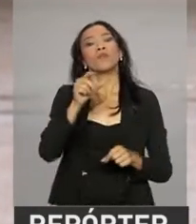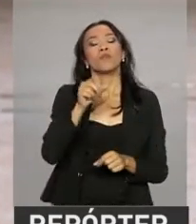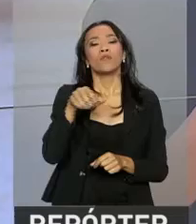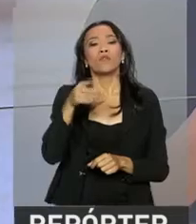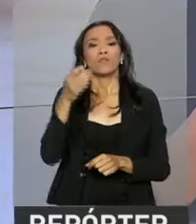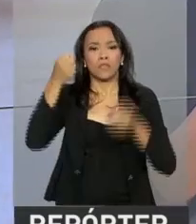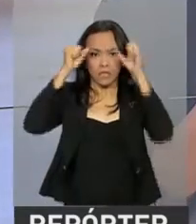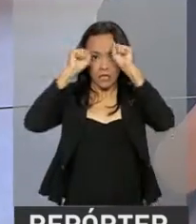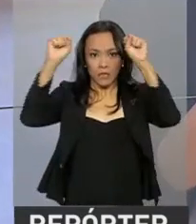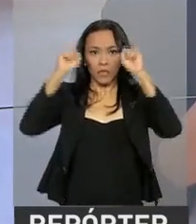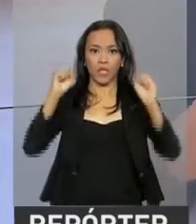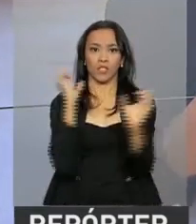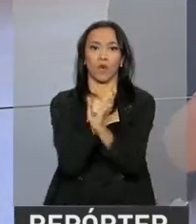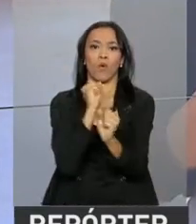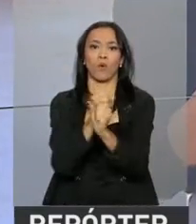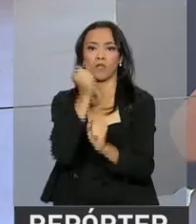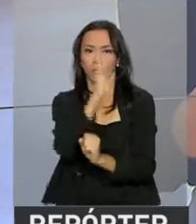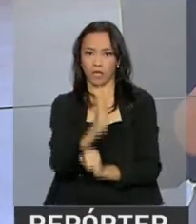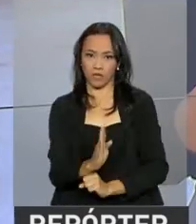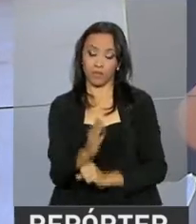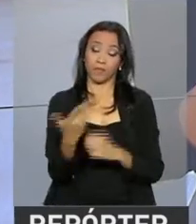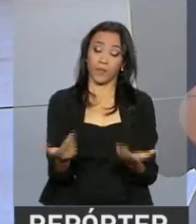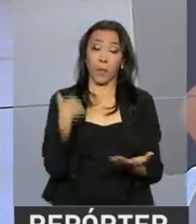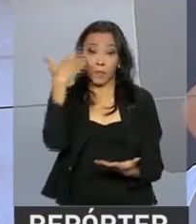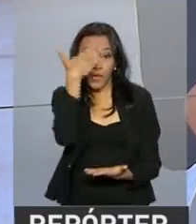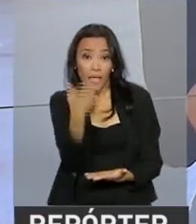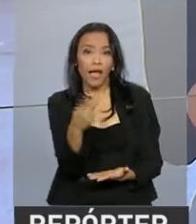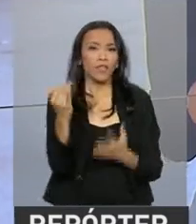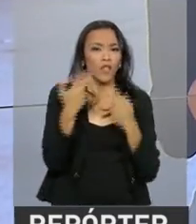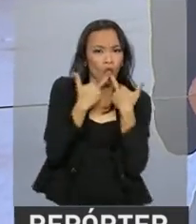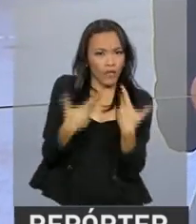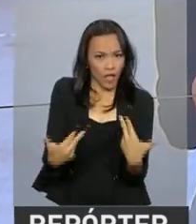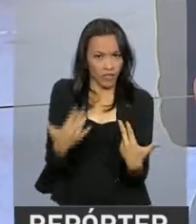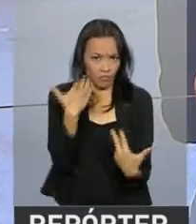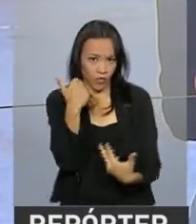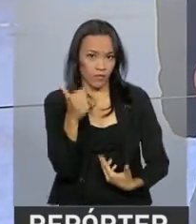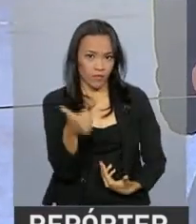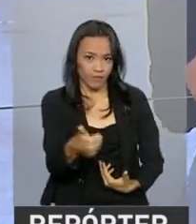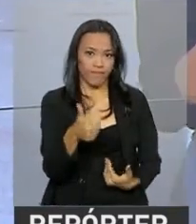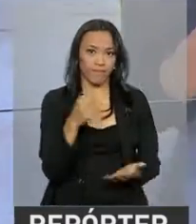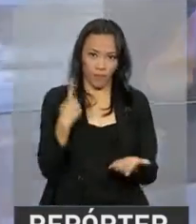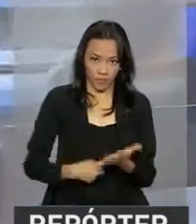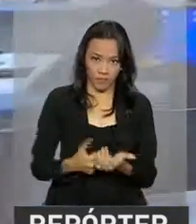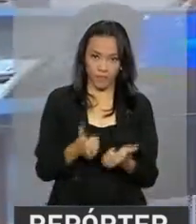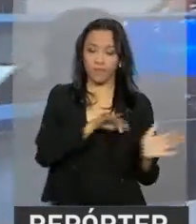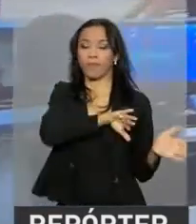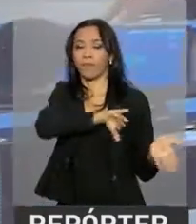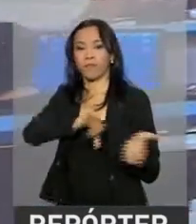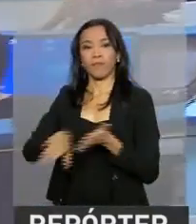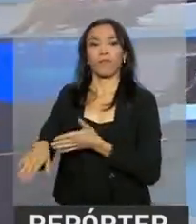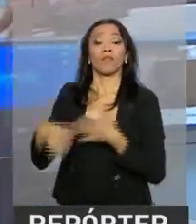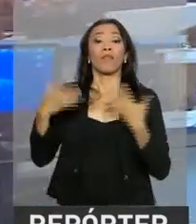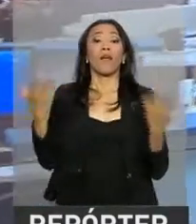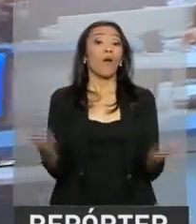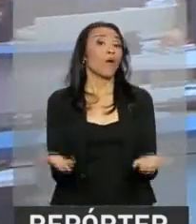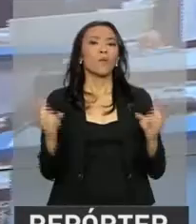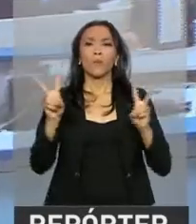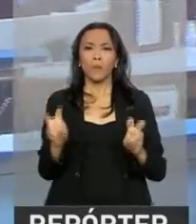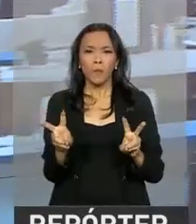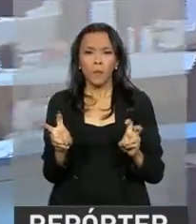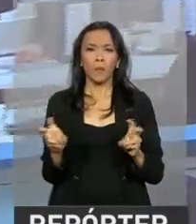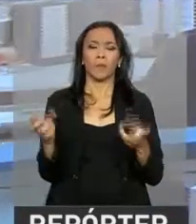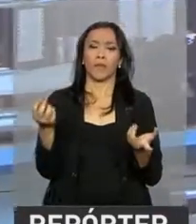Leandro. Obrigado, Paulo, pelas informações. Qualquer novidade, você chama a gente aqui no estúdio, combinado? E olha, agora vamos falar de